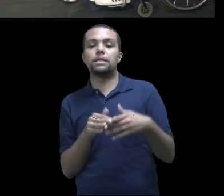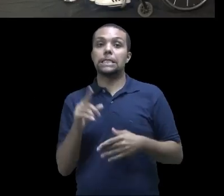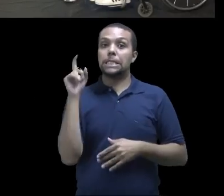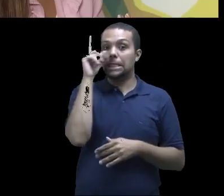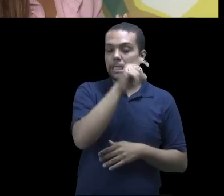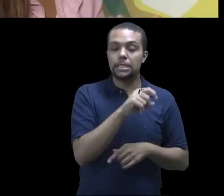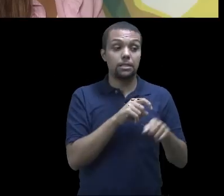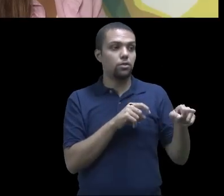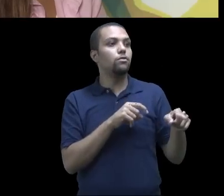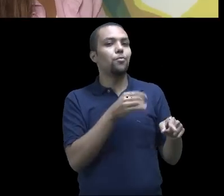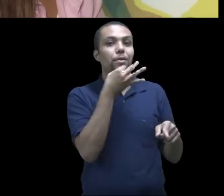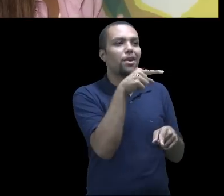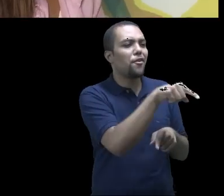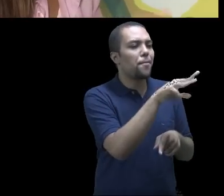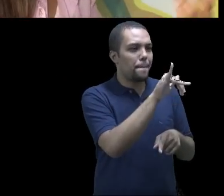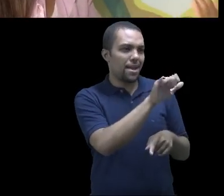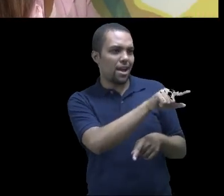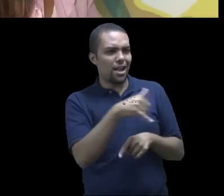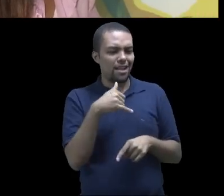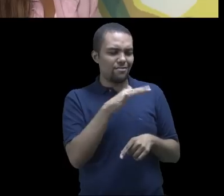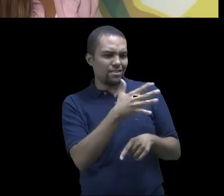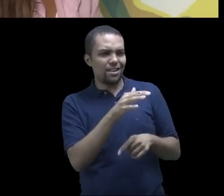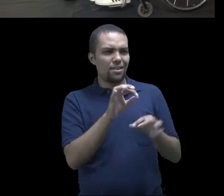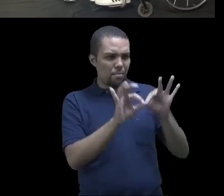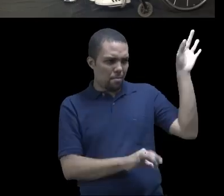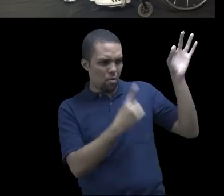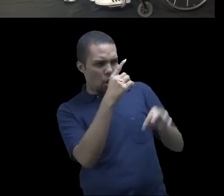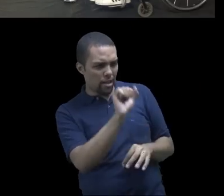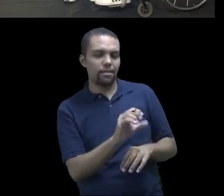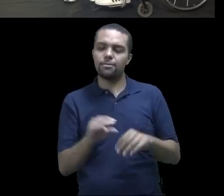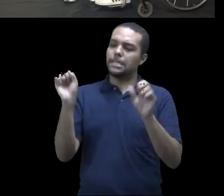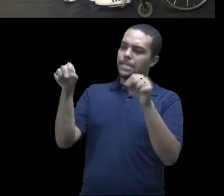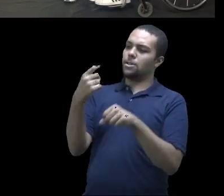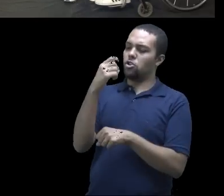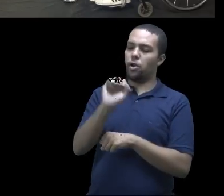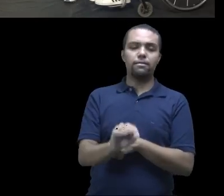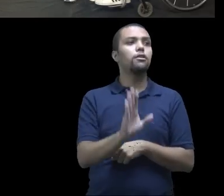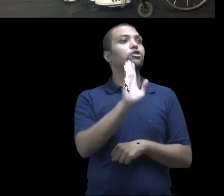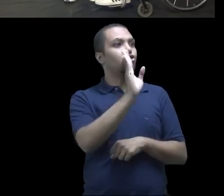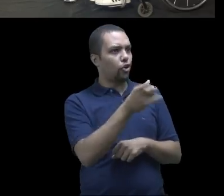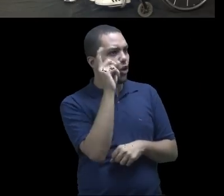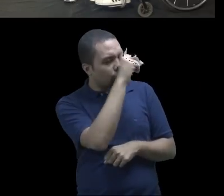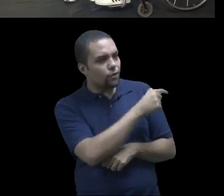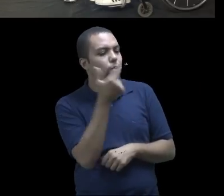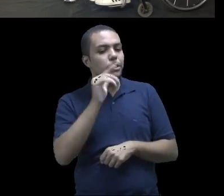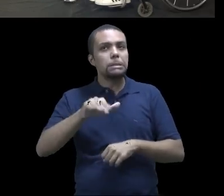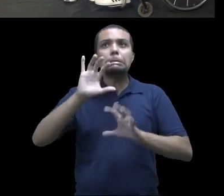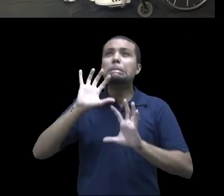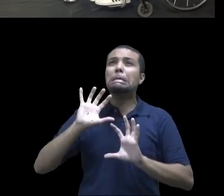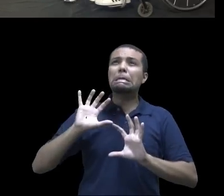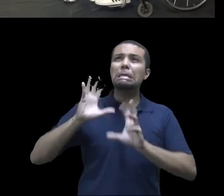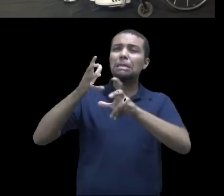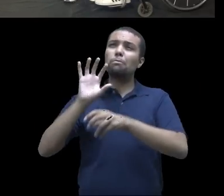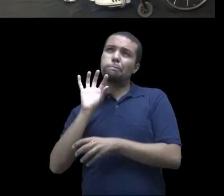é dificuldade, né, Micaela? Você tem 1,80m? Eu tenho 1,80. E já é difícil acertar. Já é